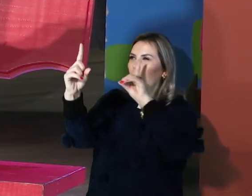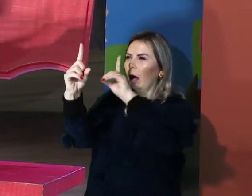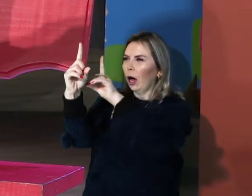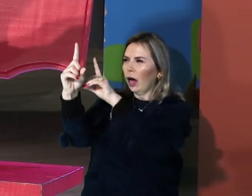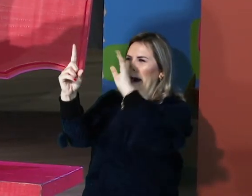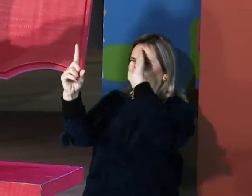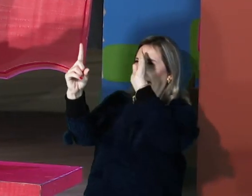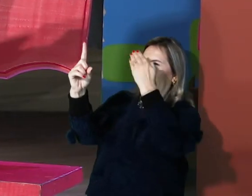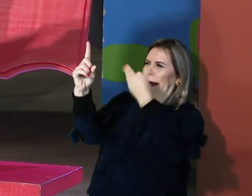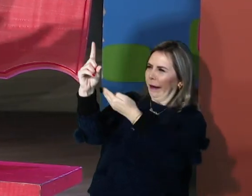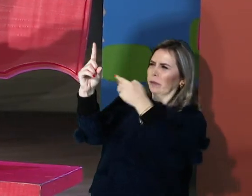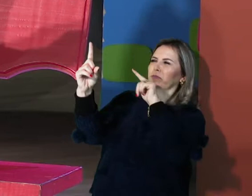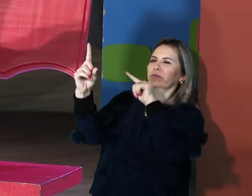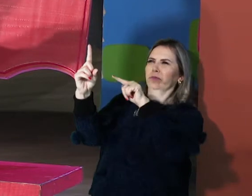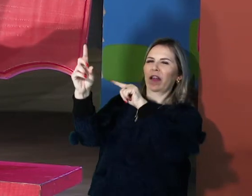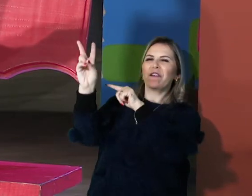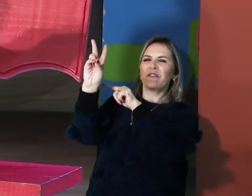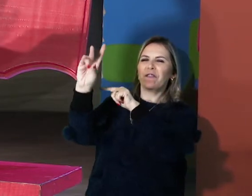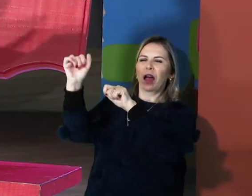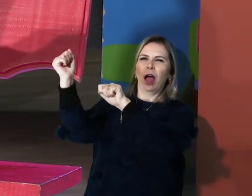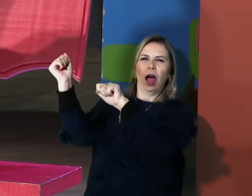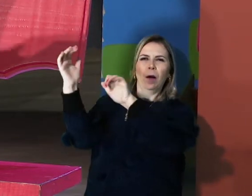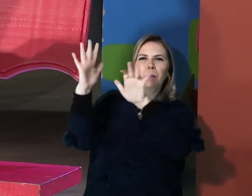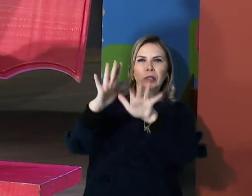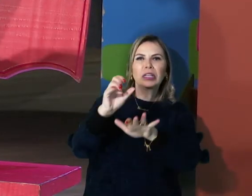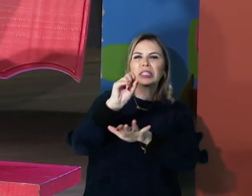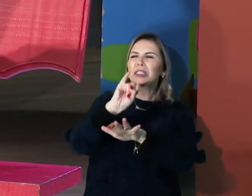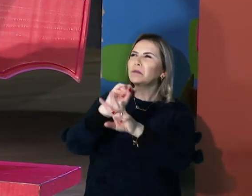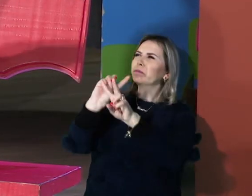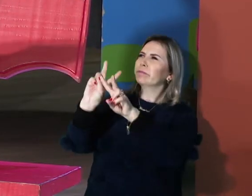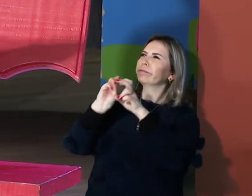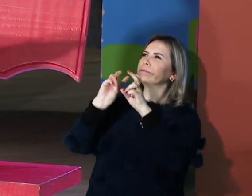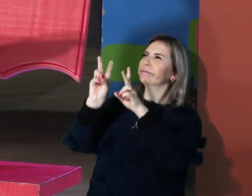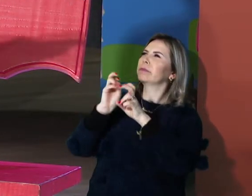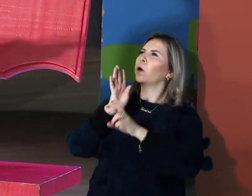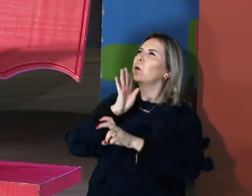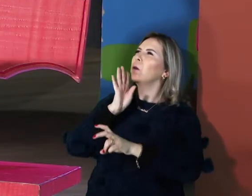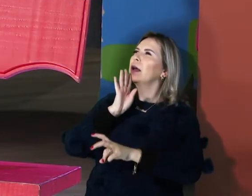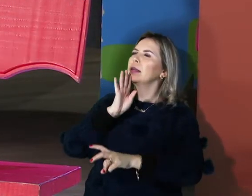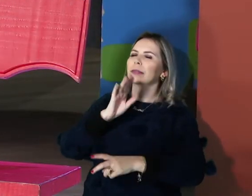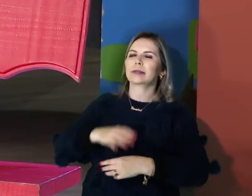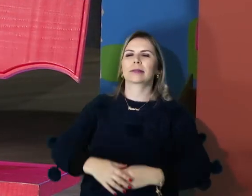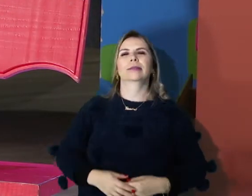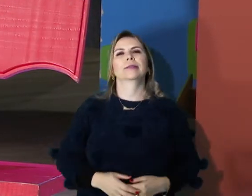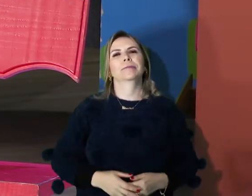existe e recompensam os que procuram conhecê-lo melhor.